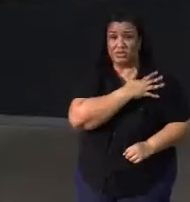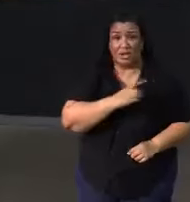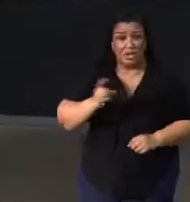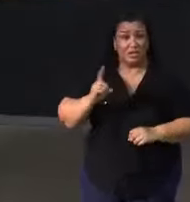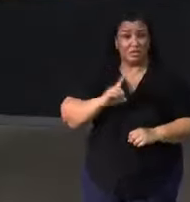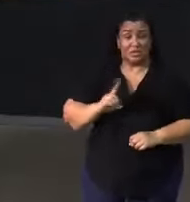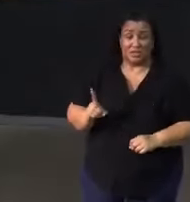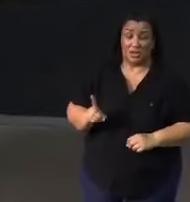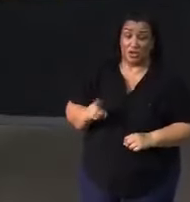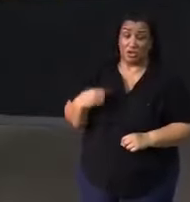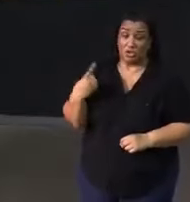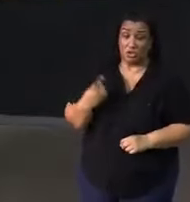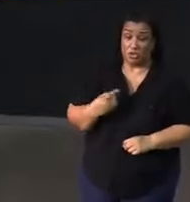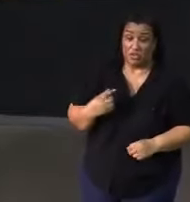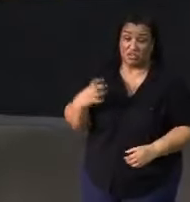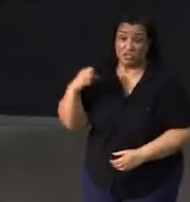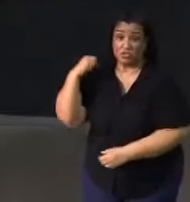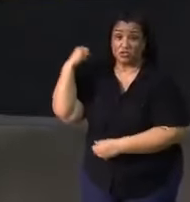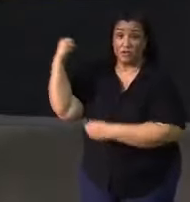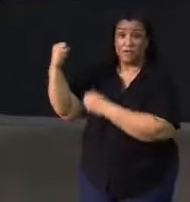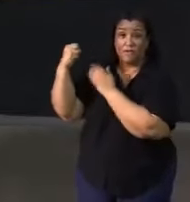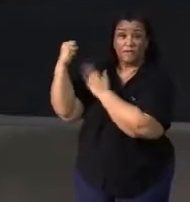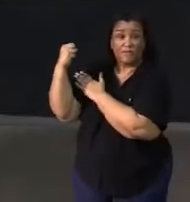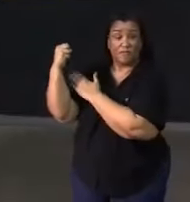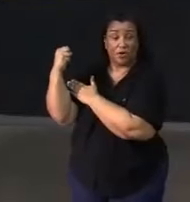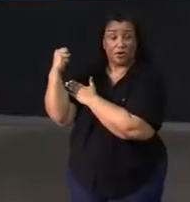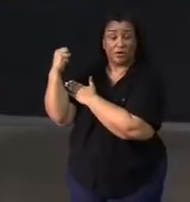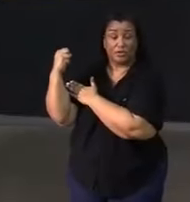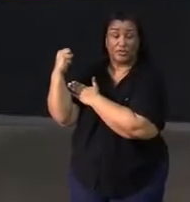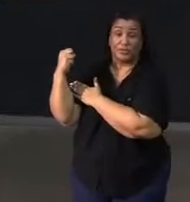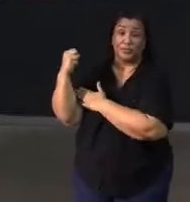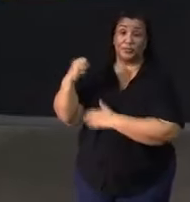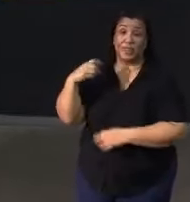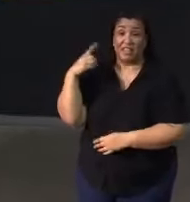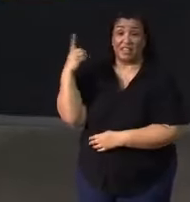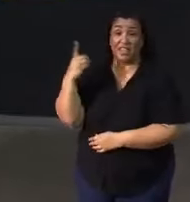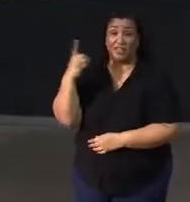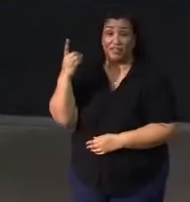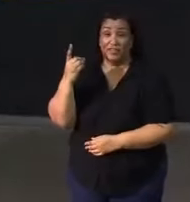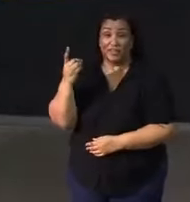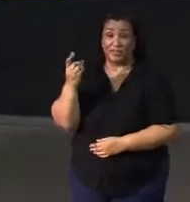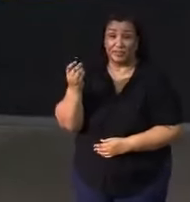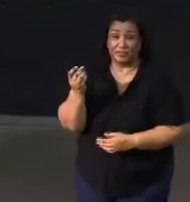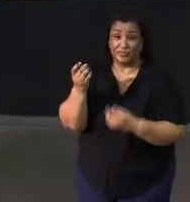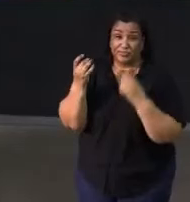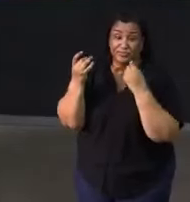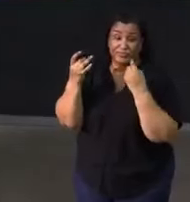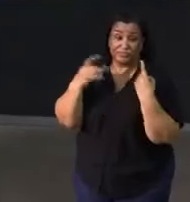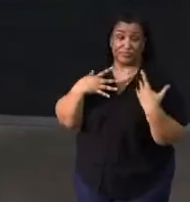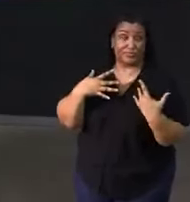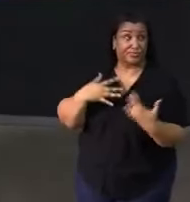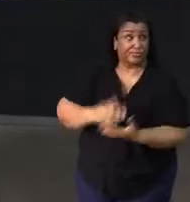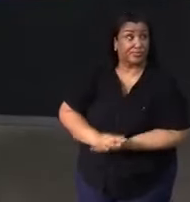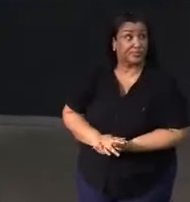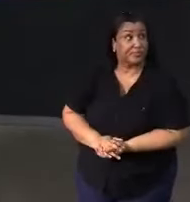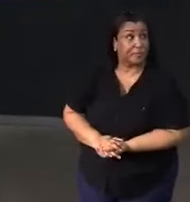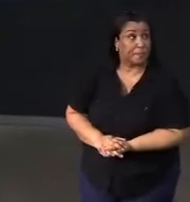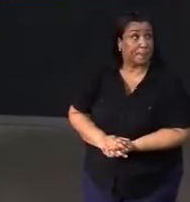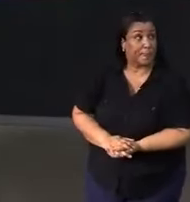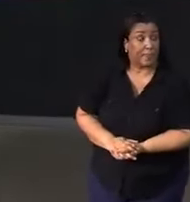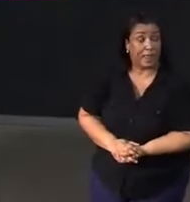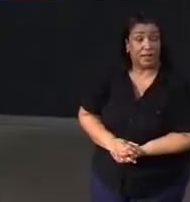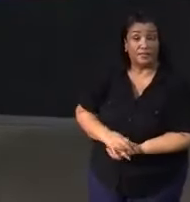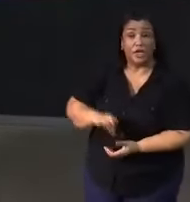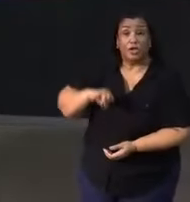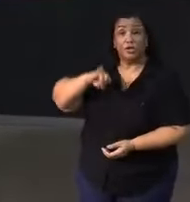nós somos guerreiros fortes. E mais uma vez Davi vai ser desprezado pela sua família. Com